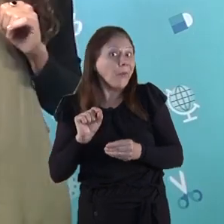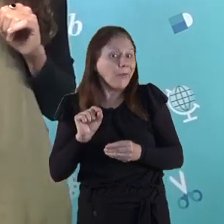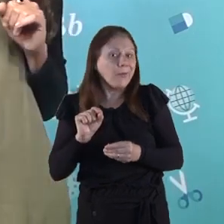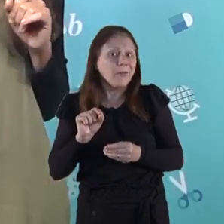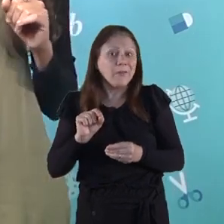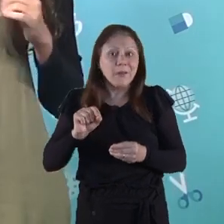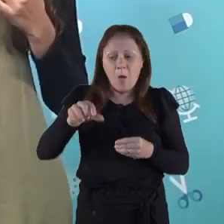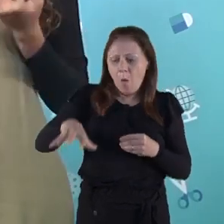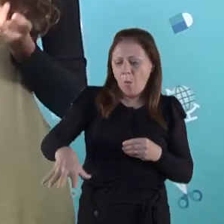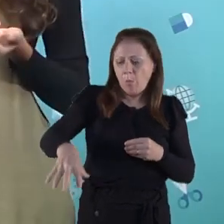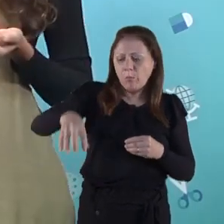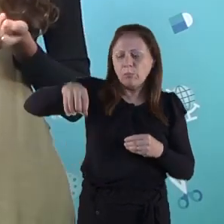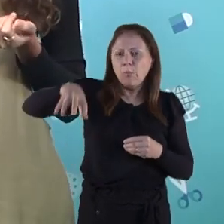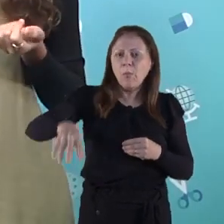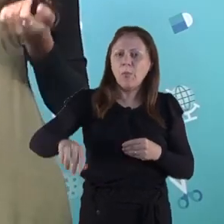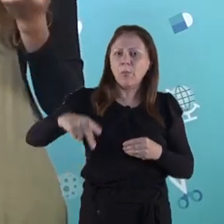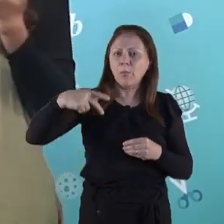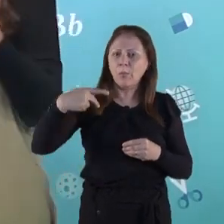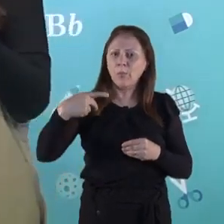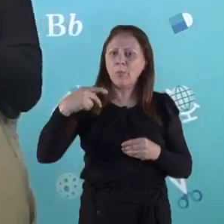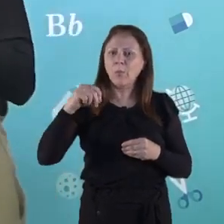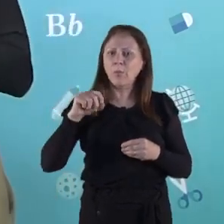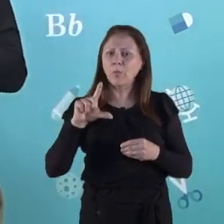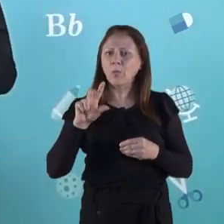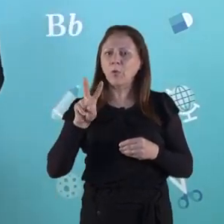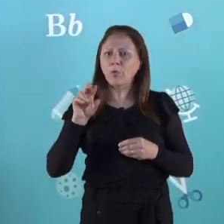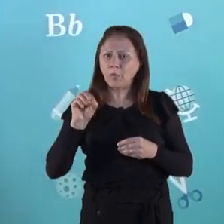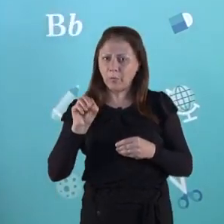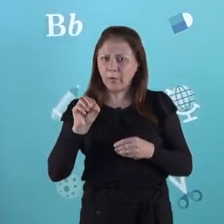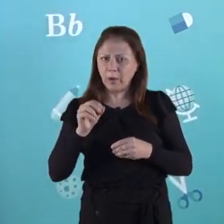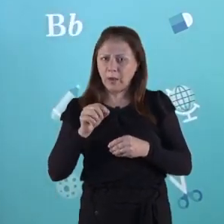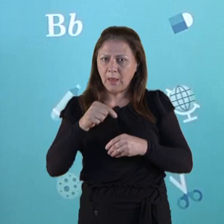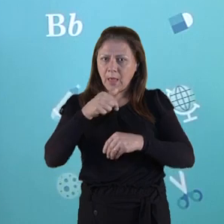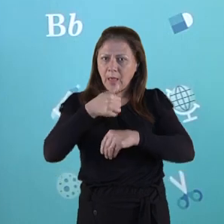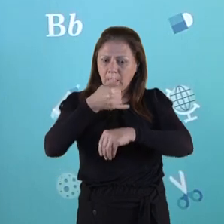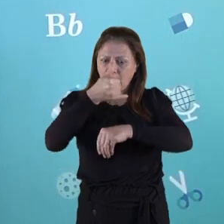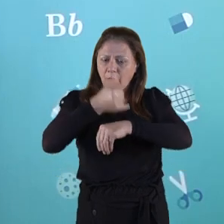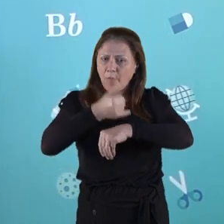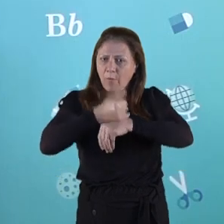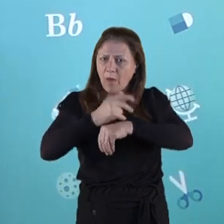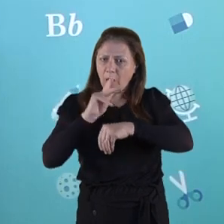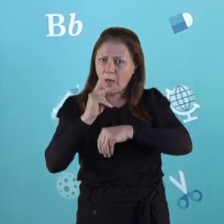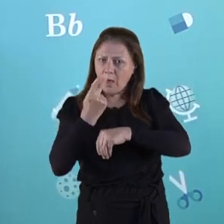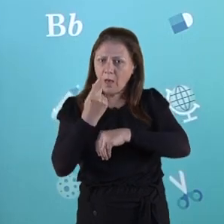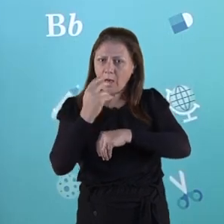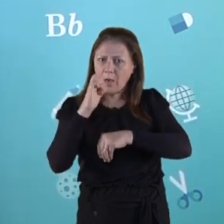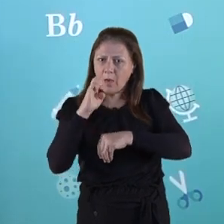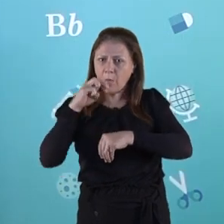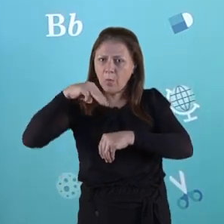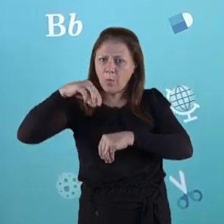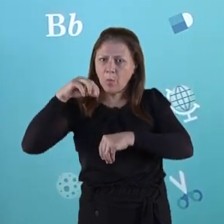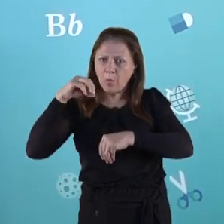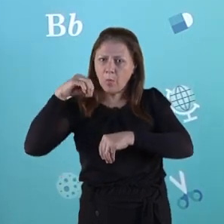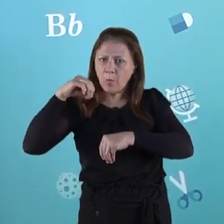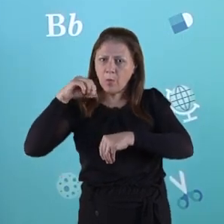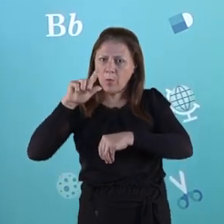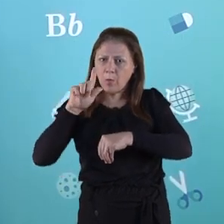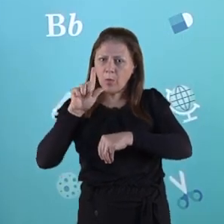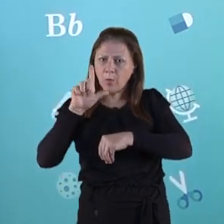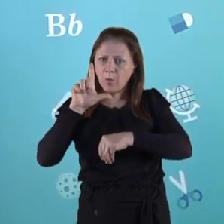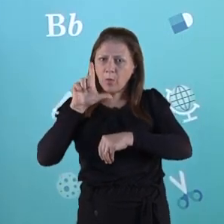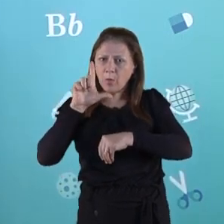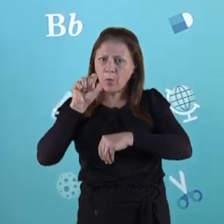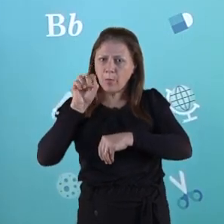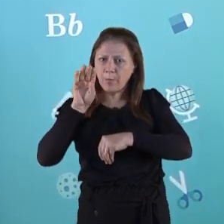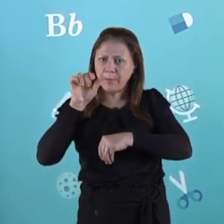que acontece? O polvo, por exemplo, ao invés de ter ferro na hemoglobina dele, ele tem cobre. E aí,